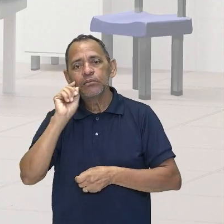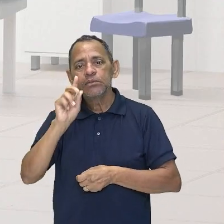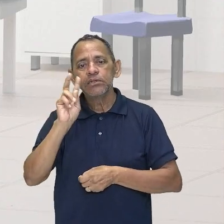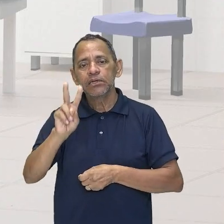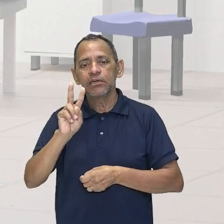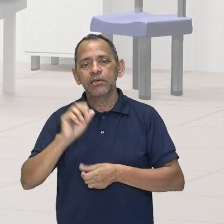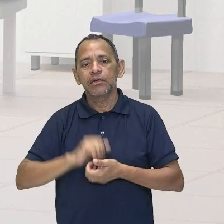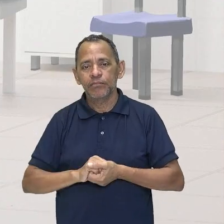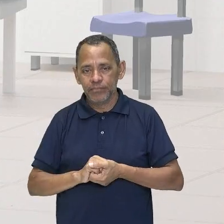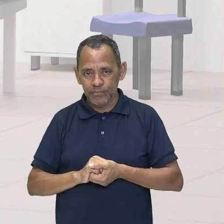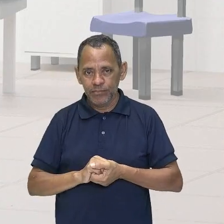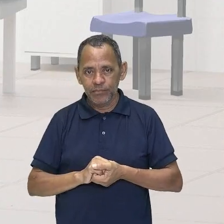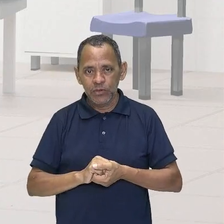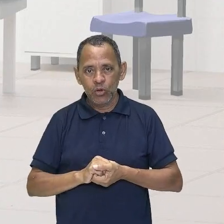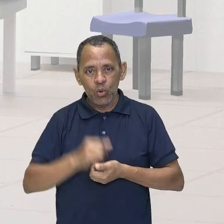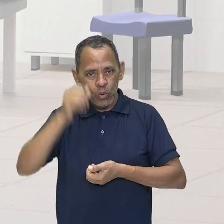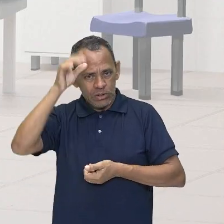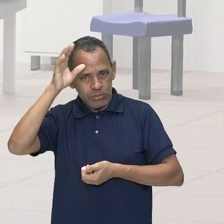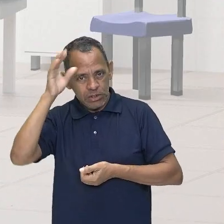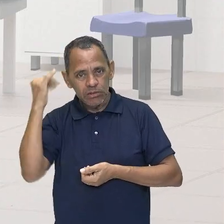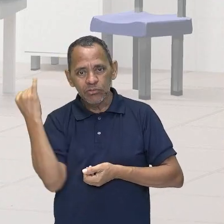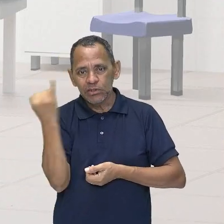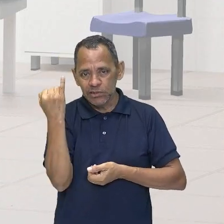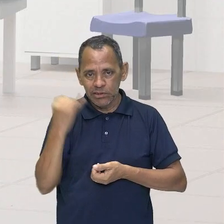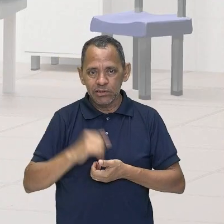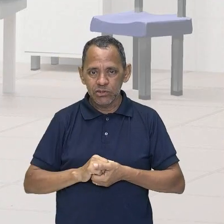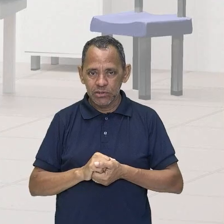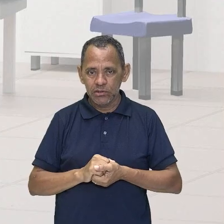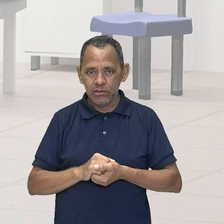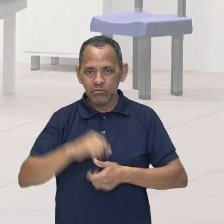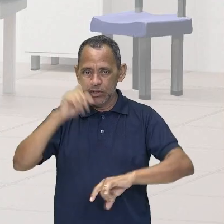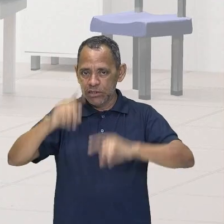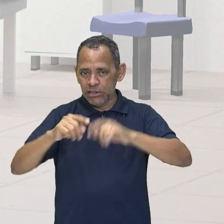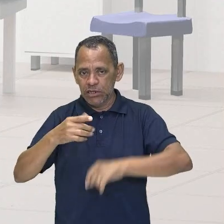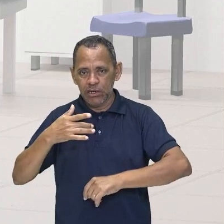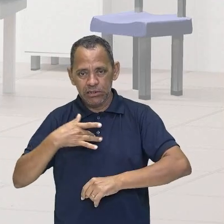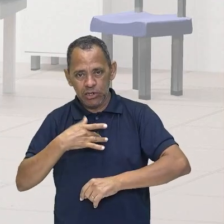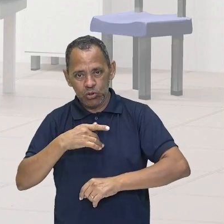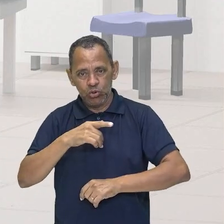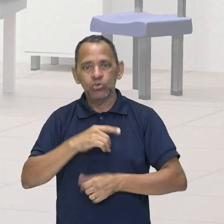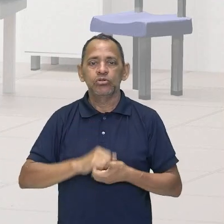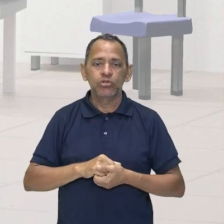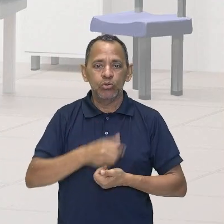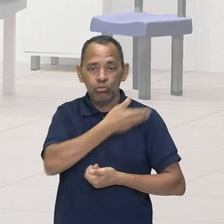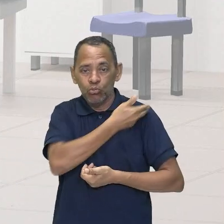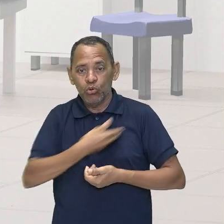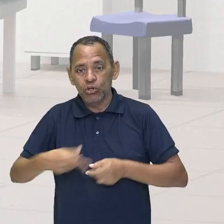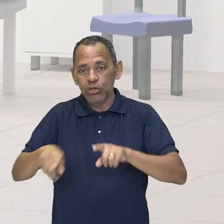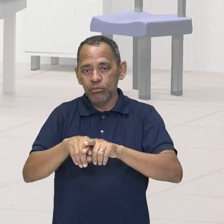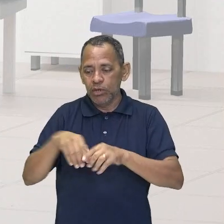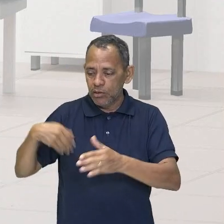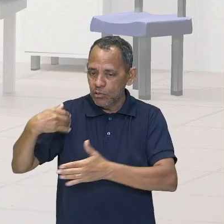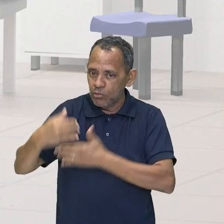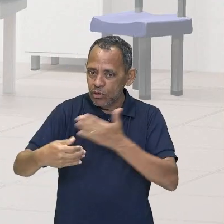esse conhecimento, essa importante ferramenta da saúde pública, ela vem passando por um processo de